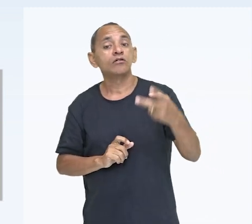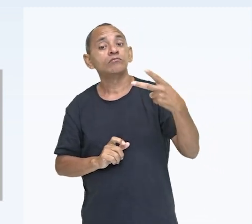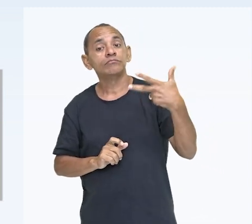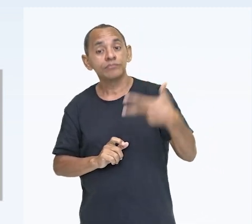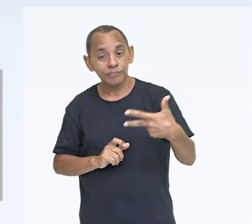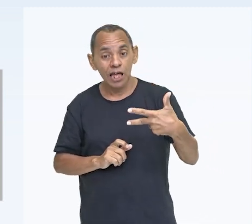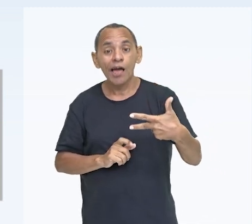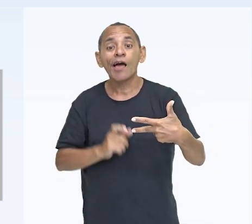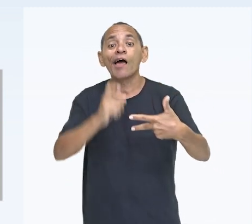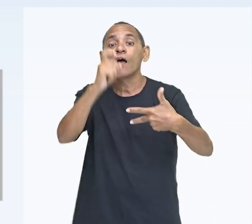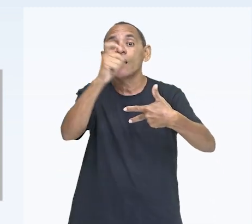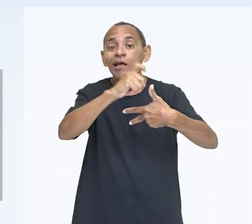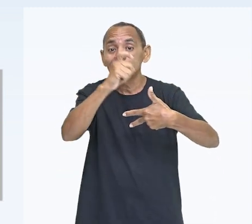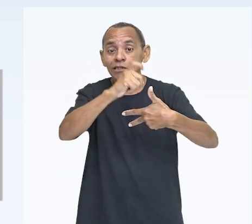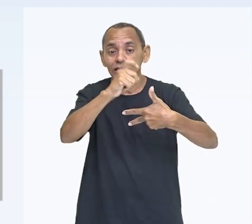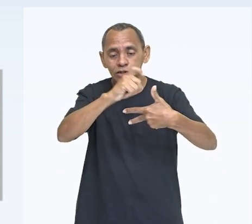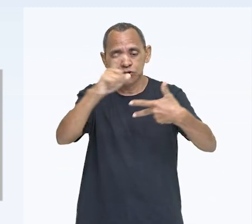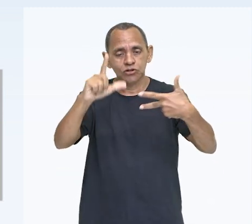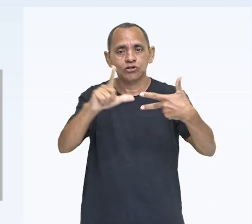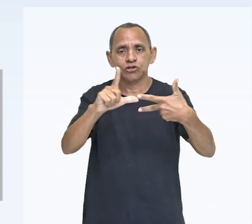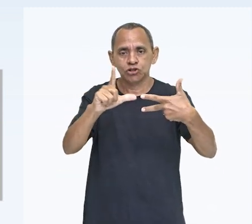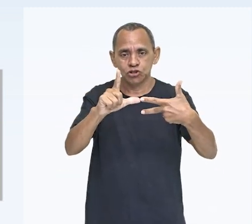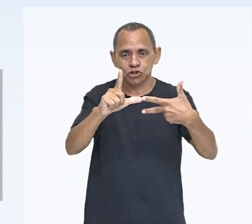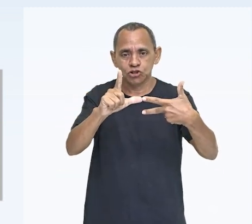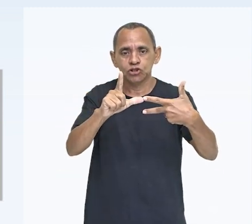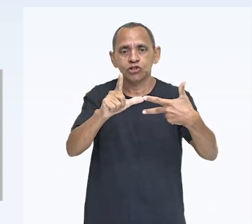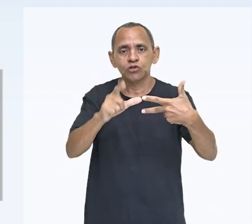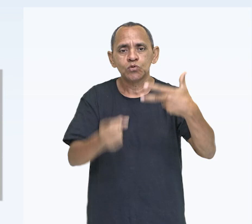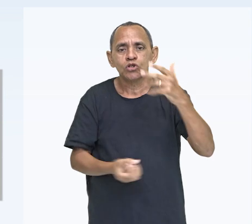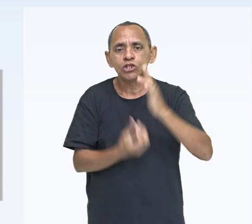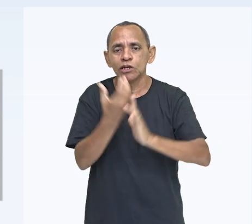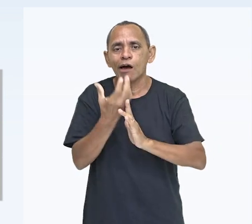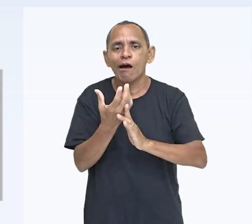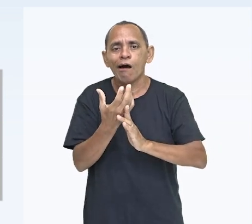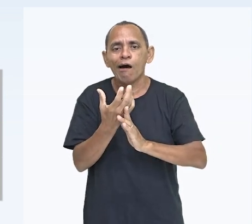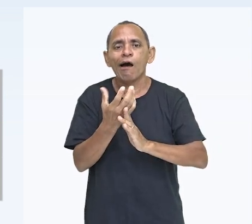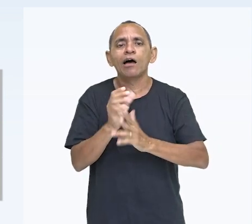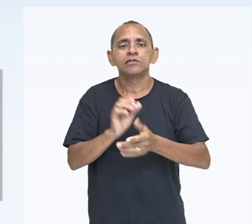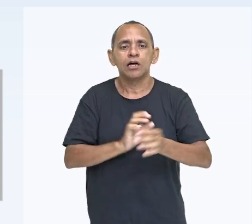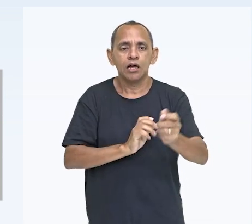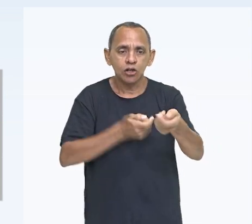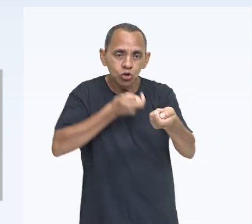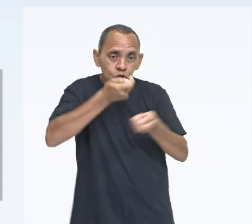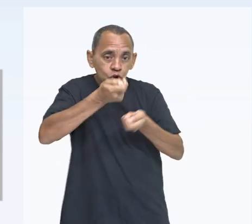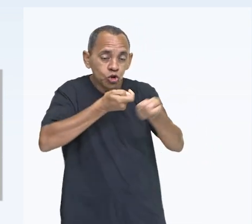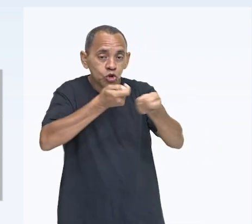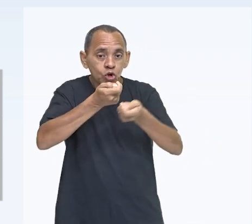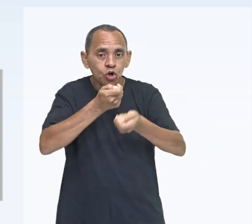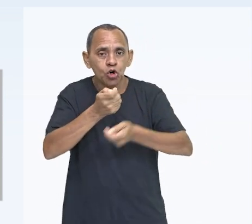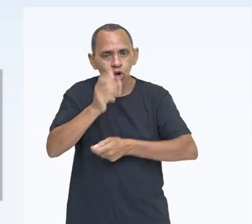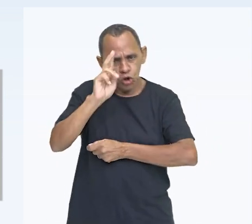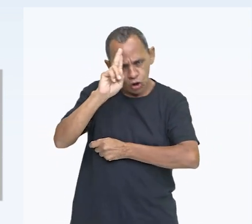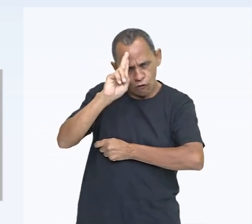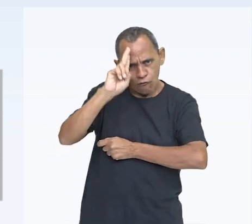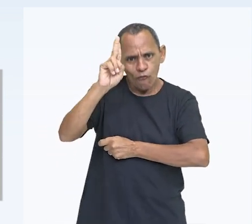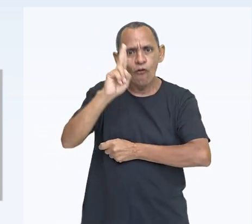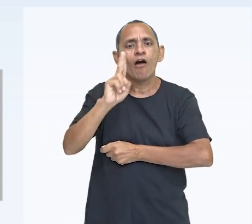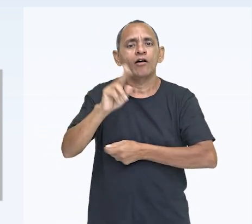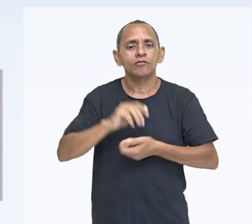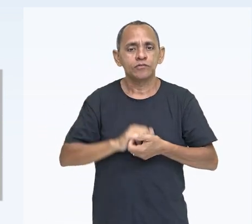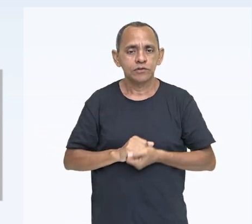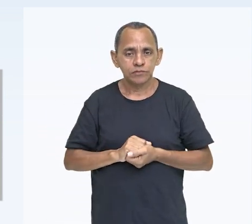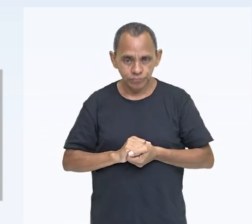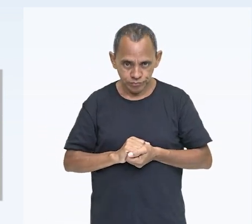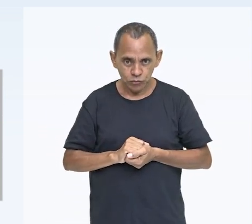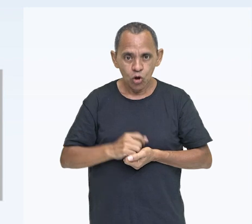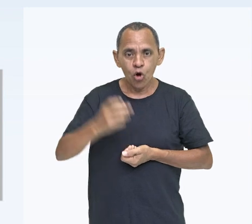executivo e o legislativo, fundada na distinção entre chefe de Estado, que é o monarca ou o